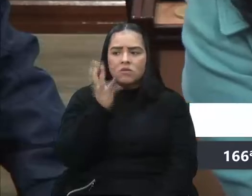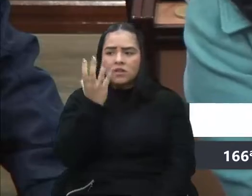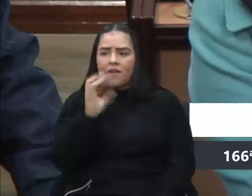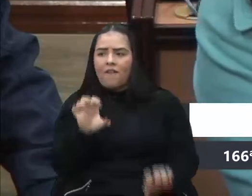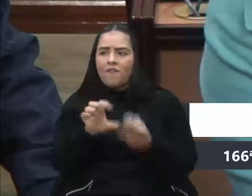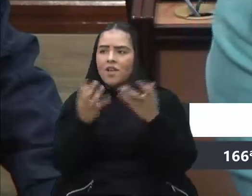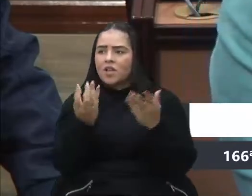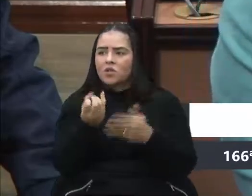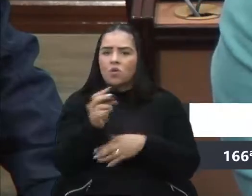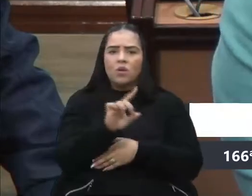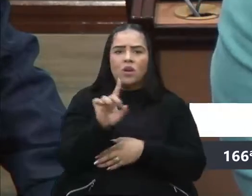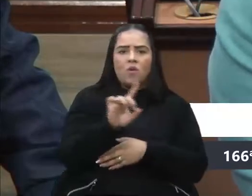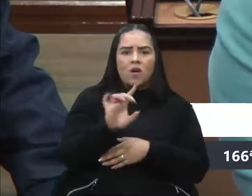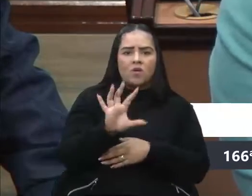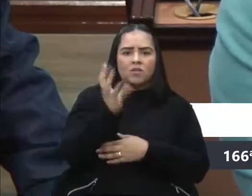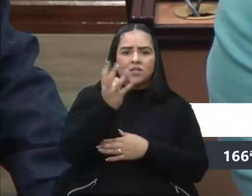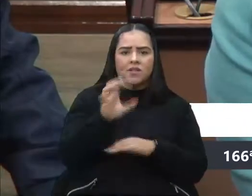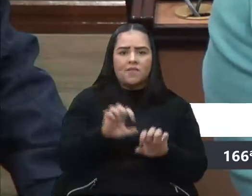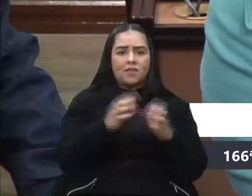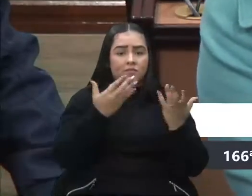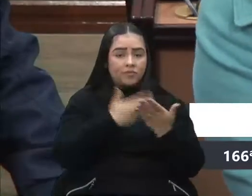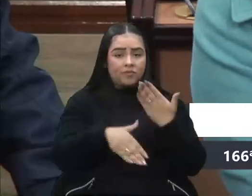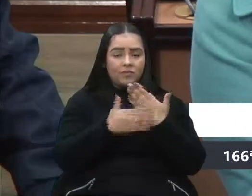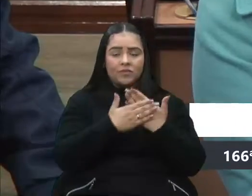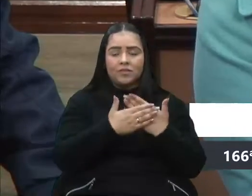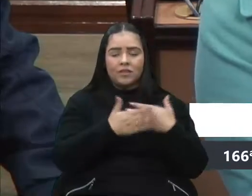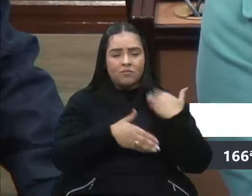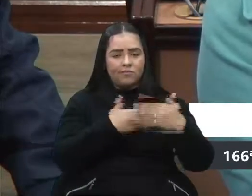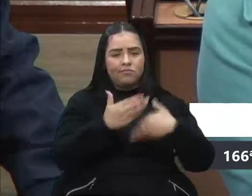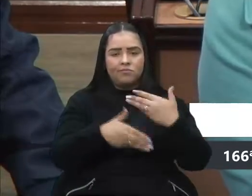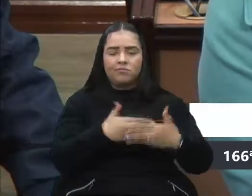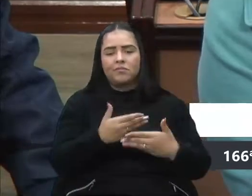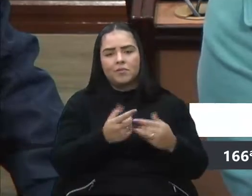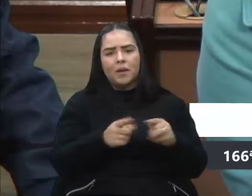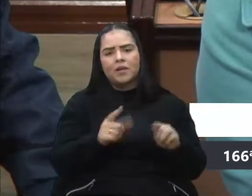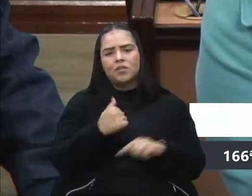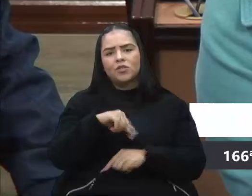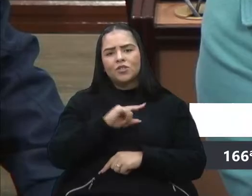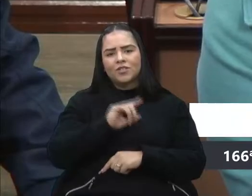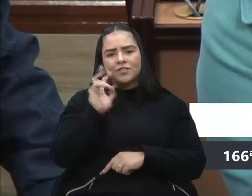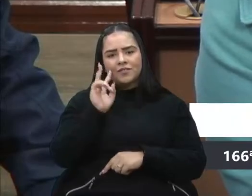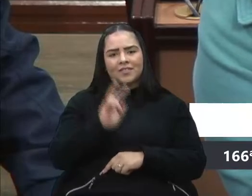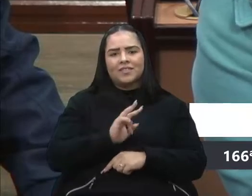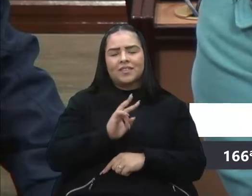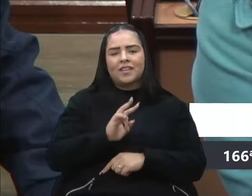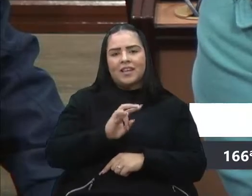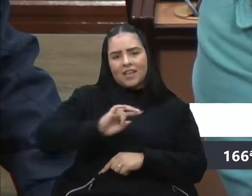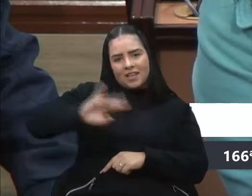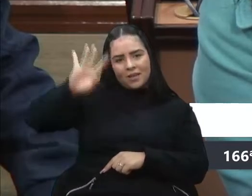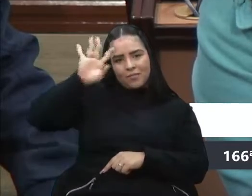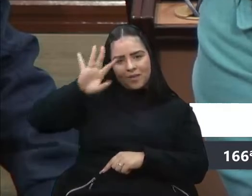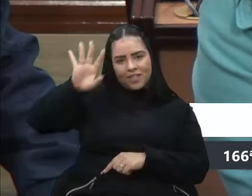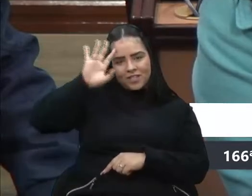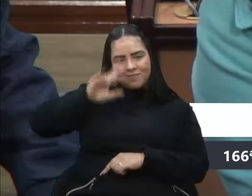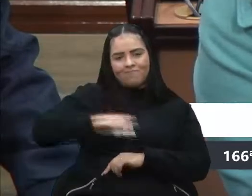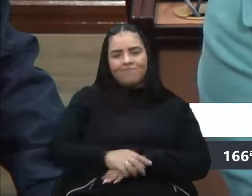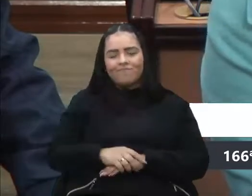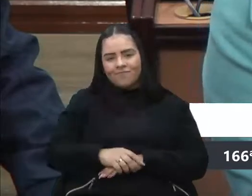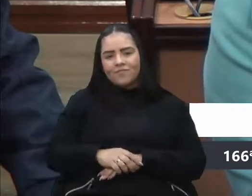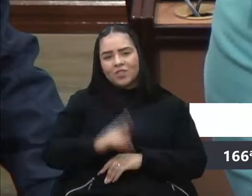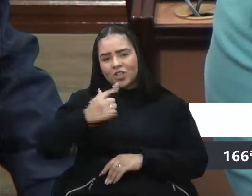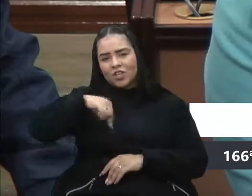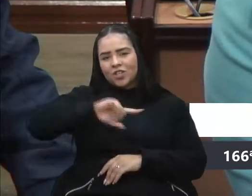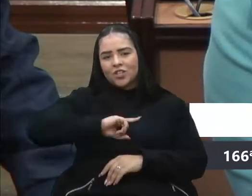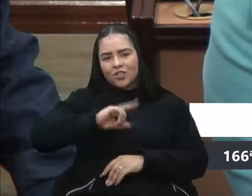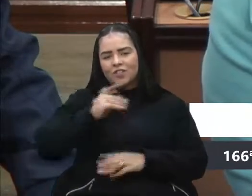evento ou não, então todo esse trâmite, esse trânsito. Mas quando a gente vê, imagina, nós já falamos sobre